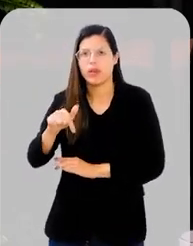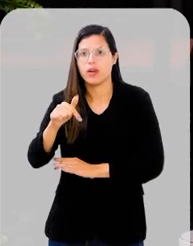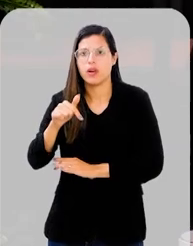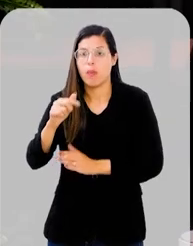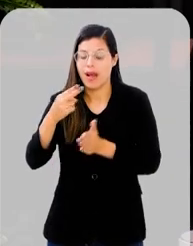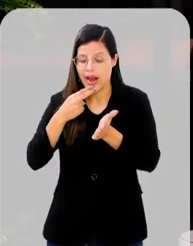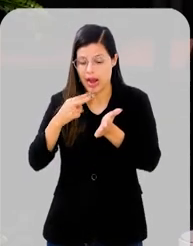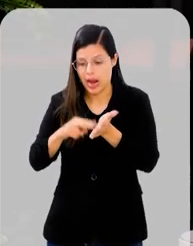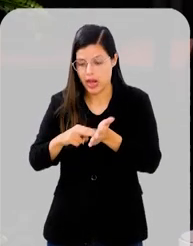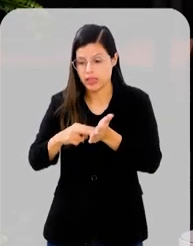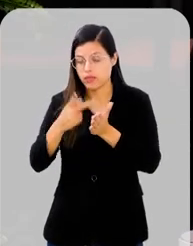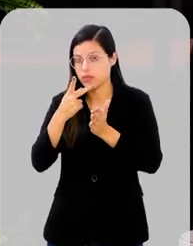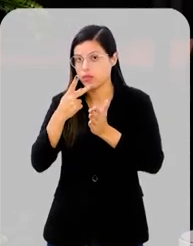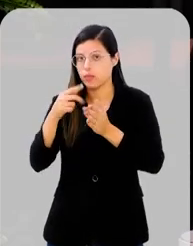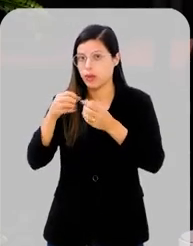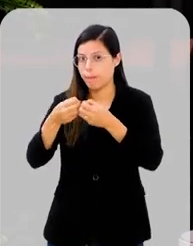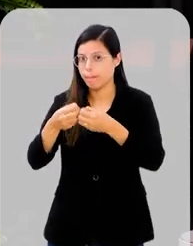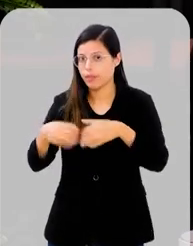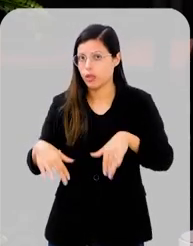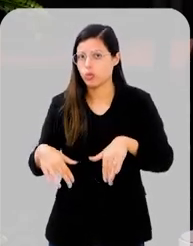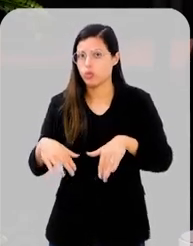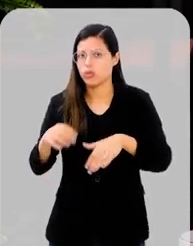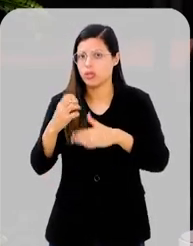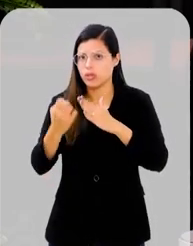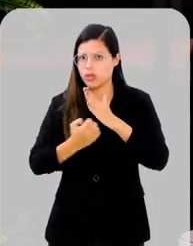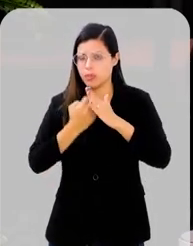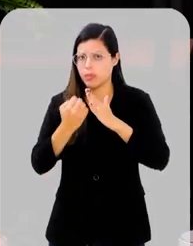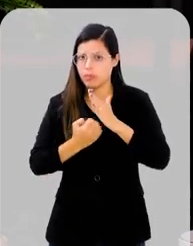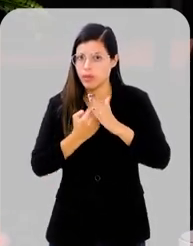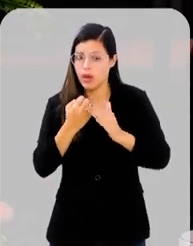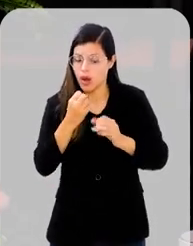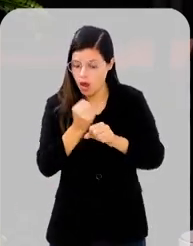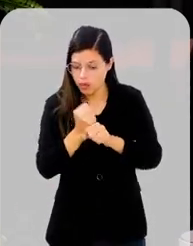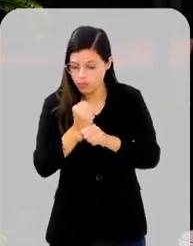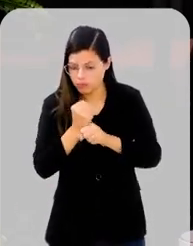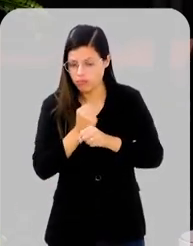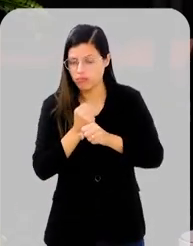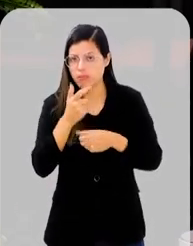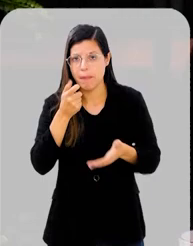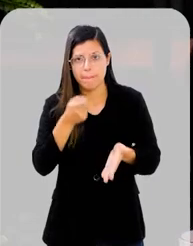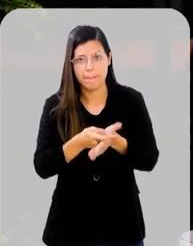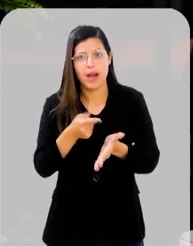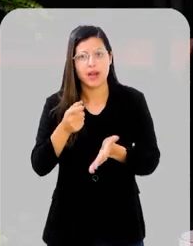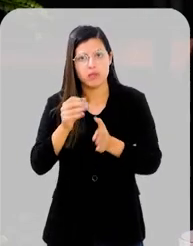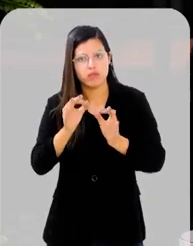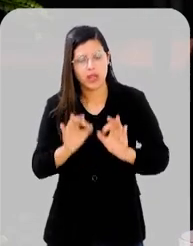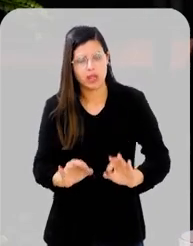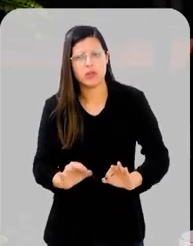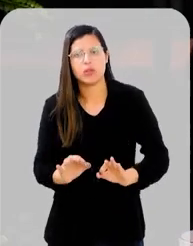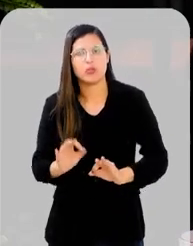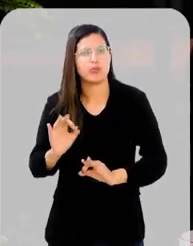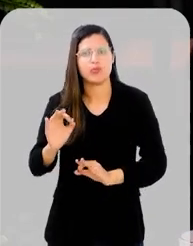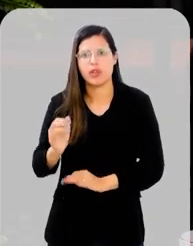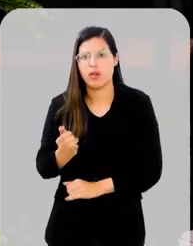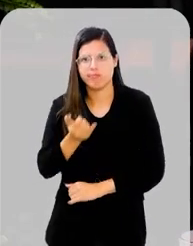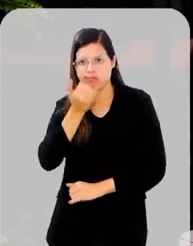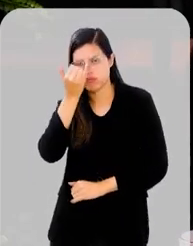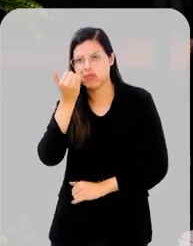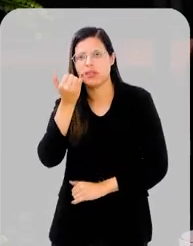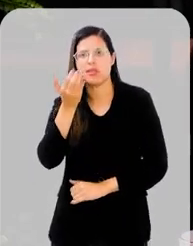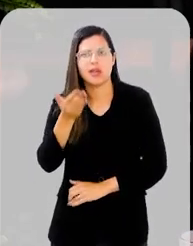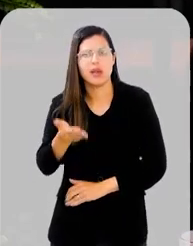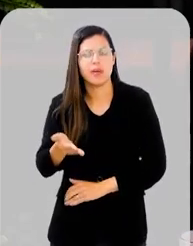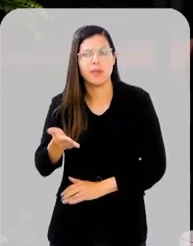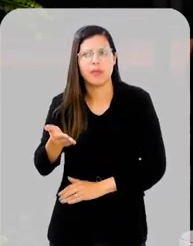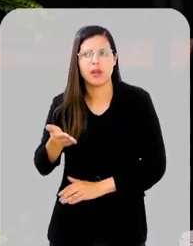é prejuízo para essa empresa depois de você pagar anos e anos o seu boleto o sua sua fatura e de repente